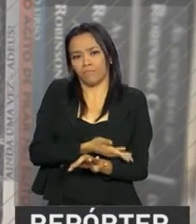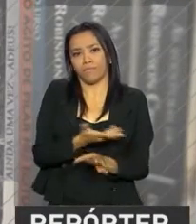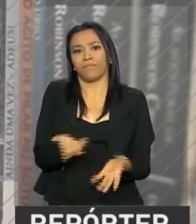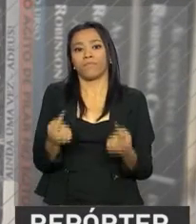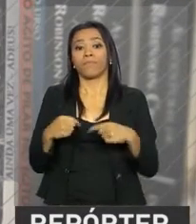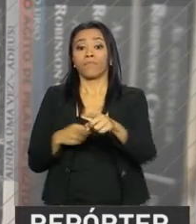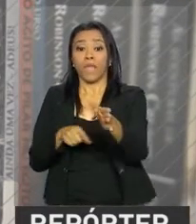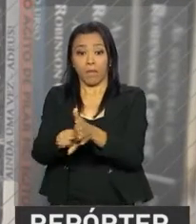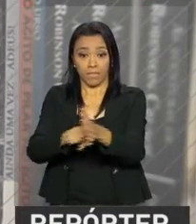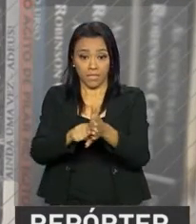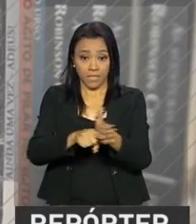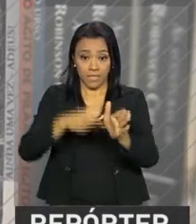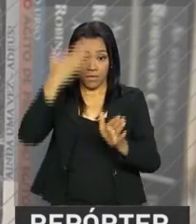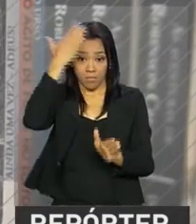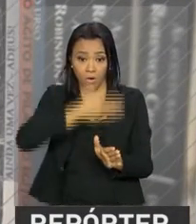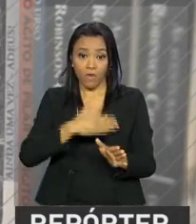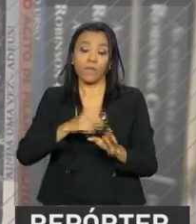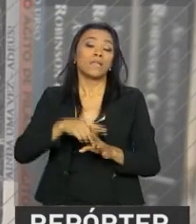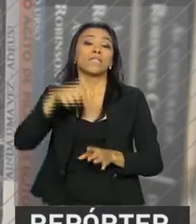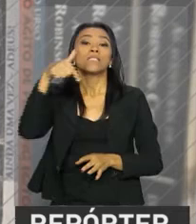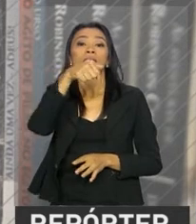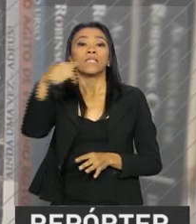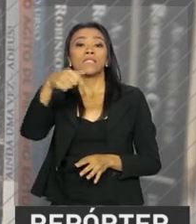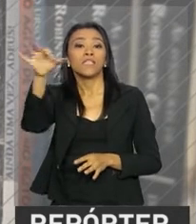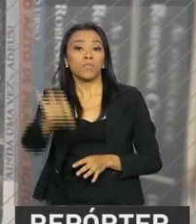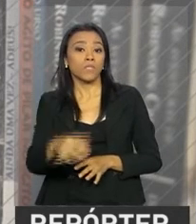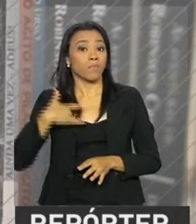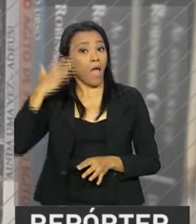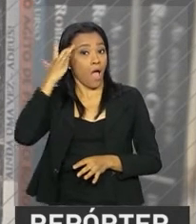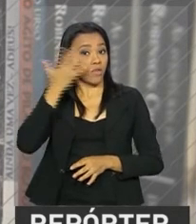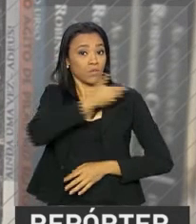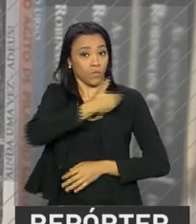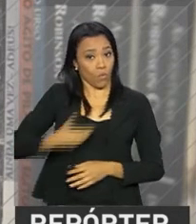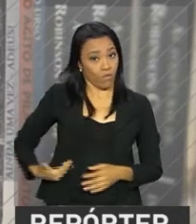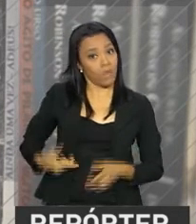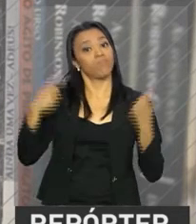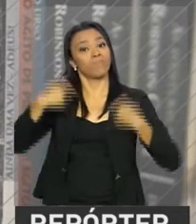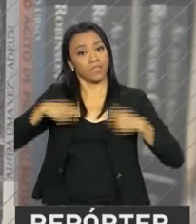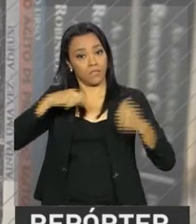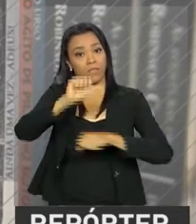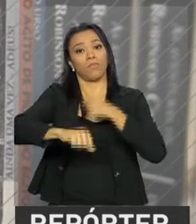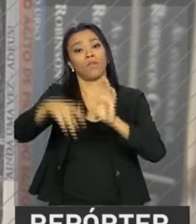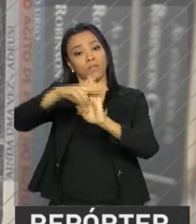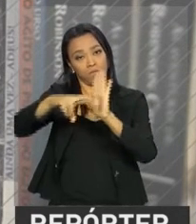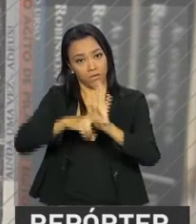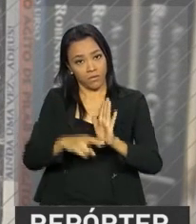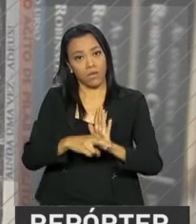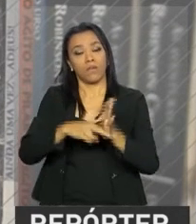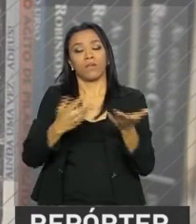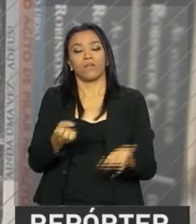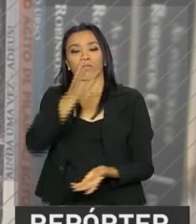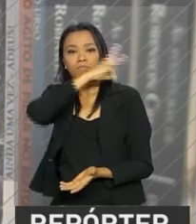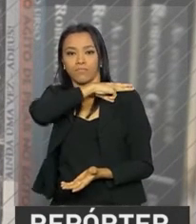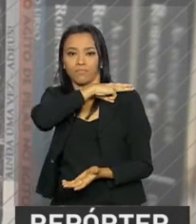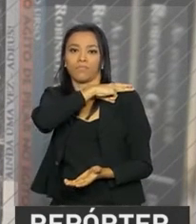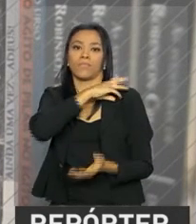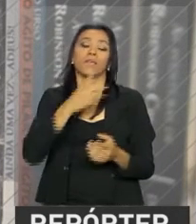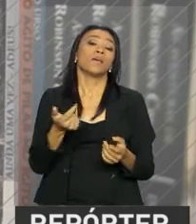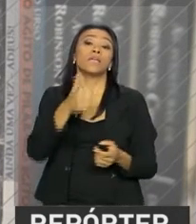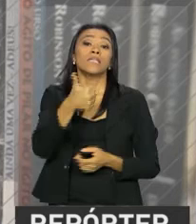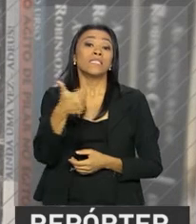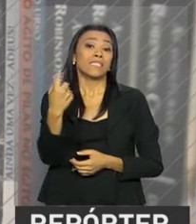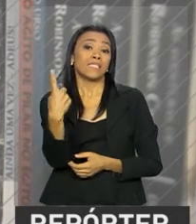que 77% dos entrevistados acham que o governo deve fazer a reforma do ensino médio dezenove por cento